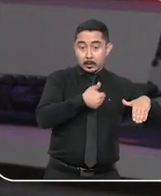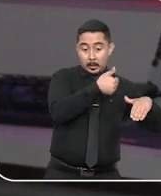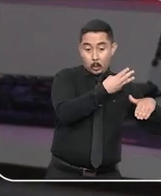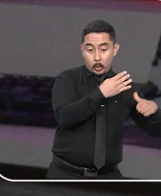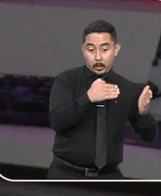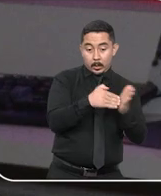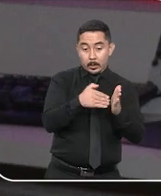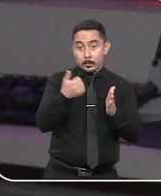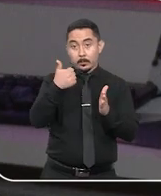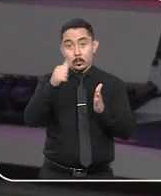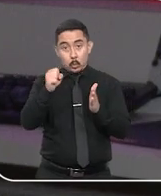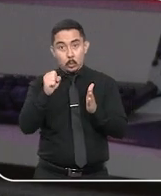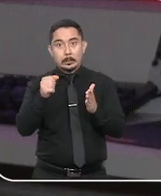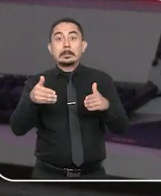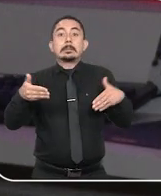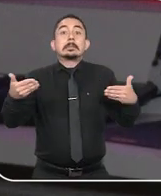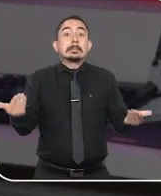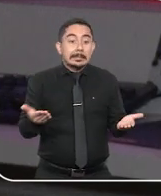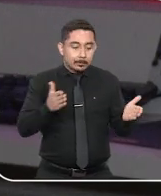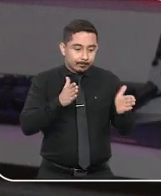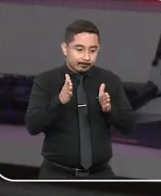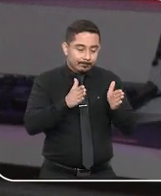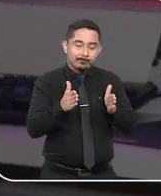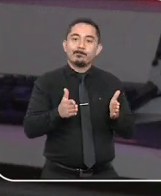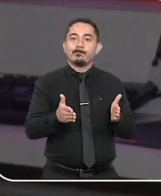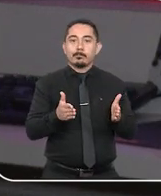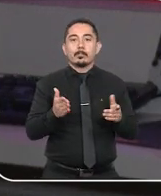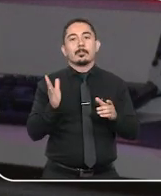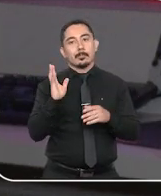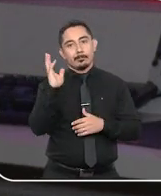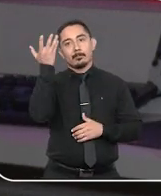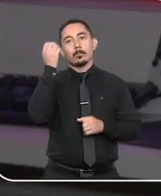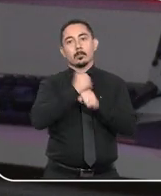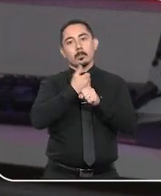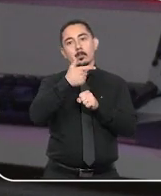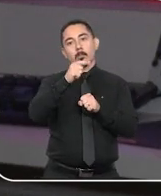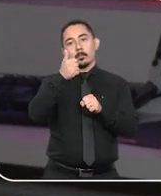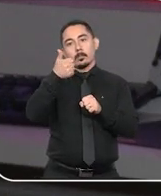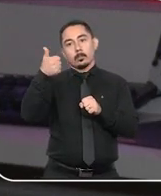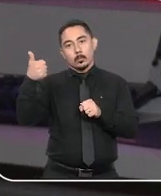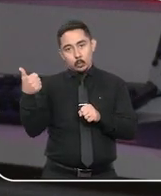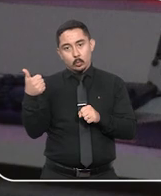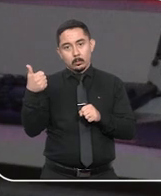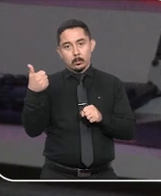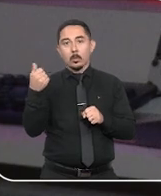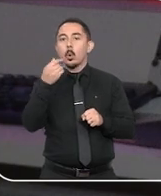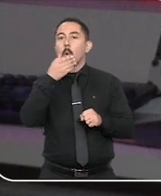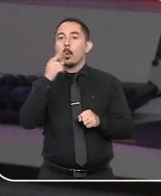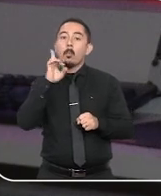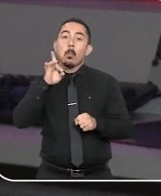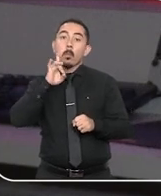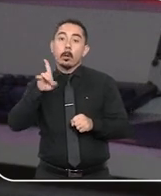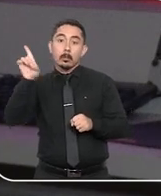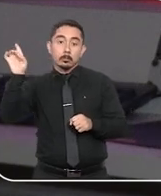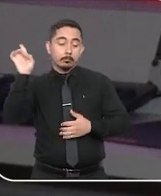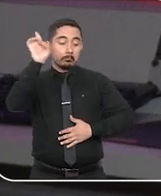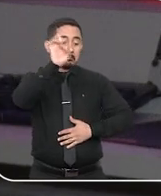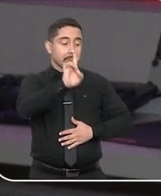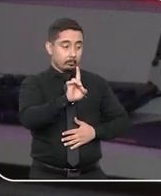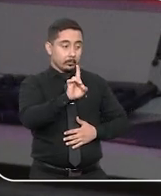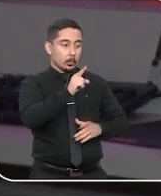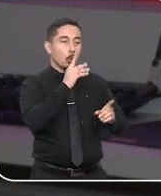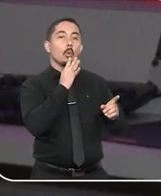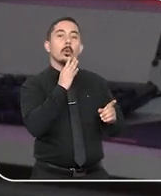entre 14 e 18 anos de idade. Foi o que ocorreu em 2021. Na ocasião, um americano conheceu uma menina